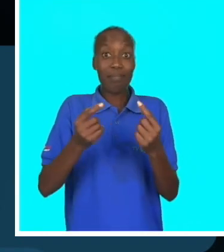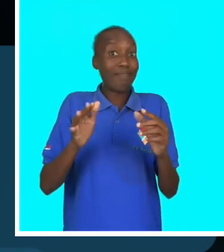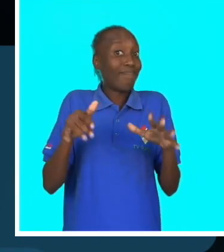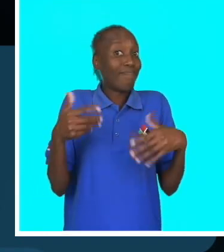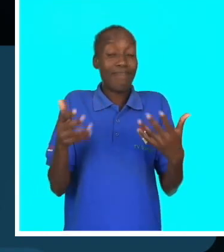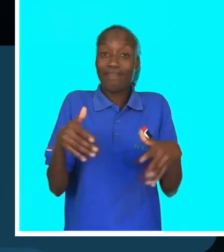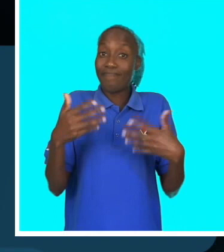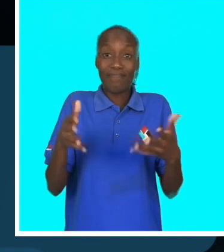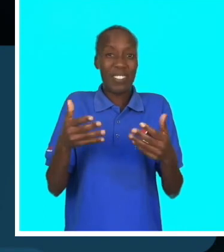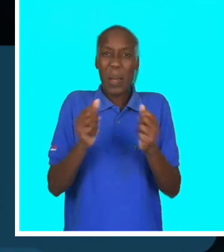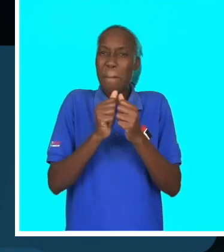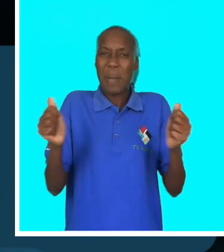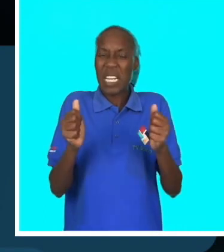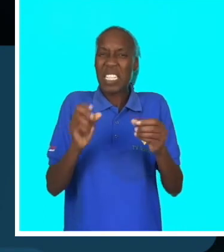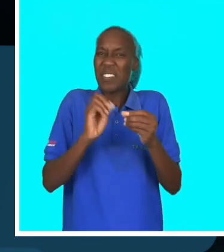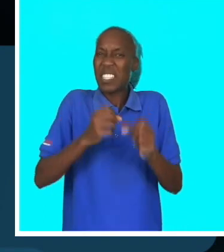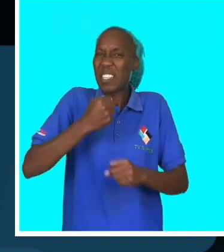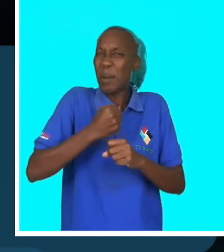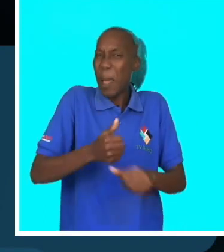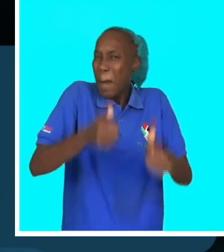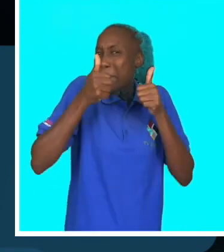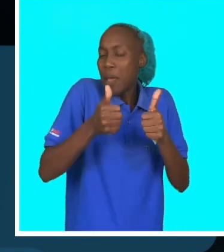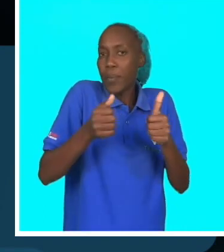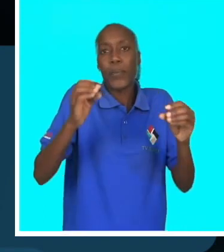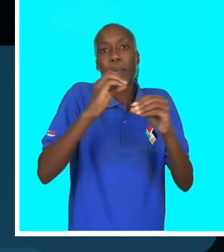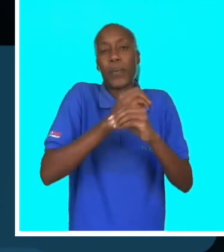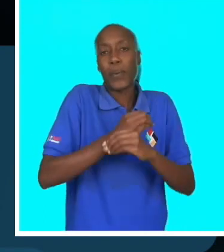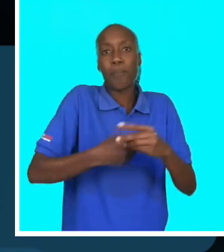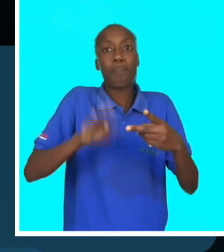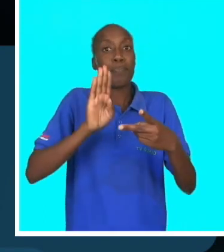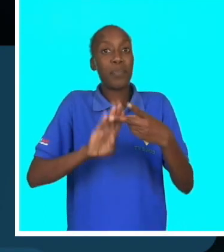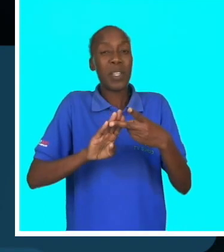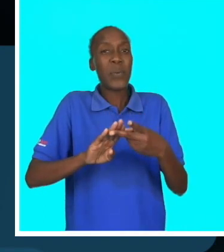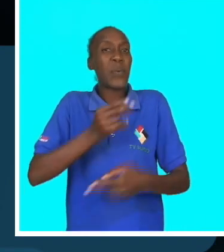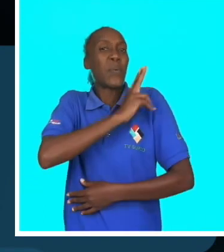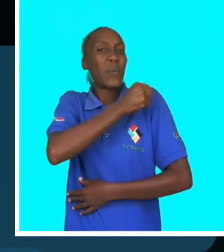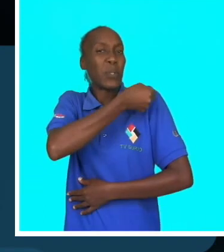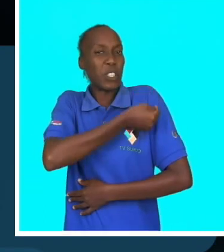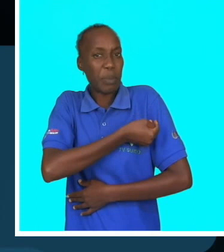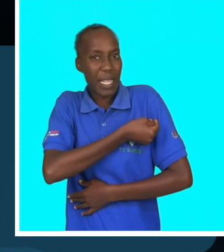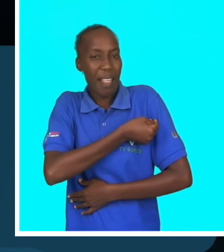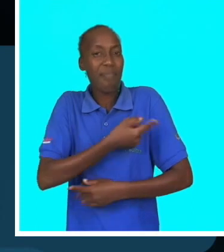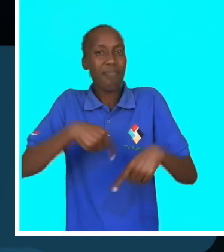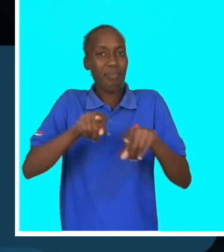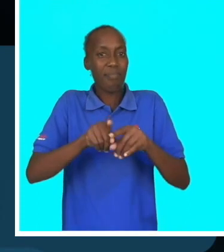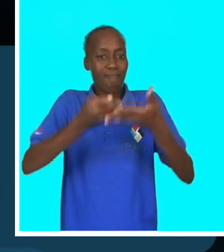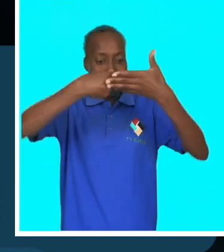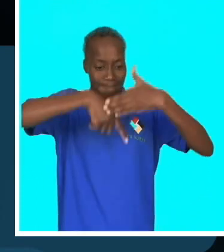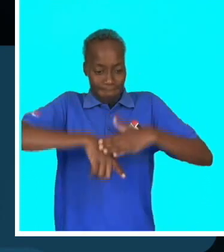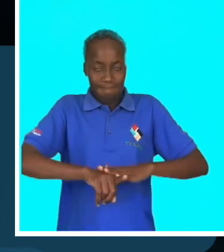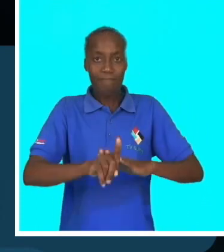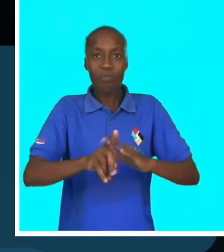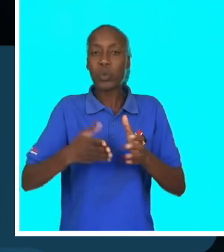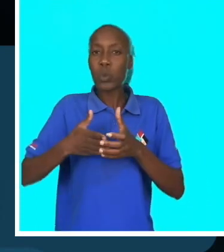essas situações, mas acho que, sim, não está a ser feito o trabalho como deve ser, que